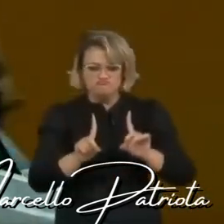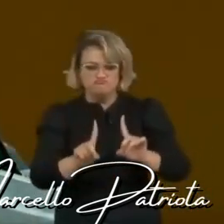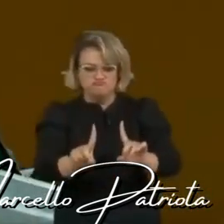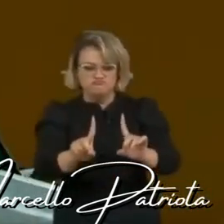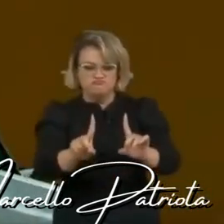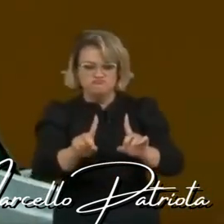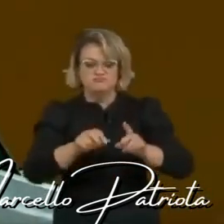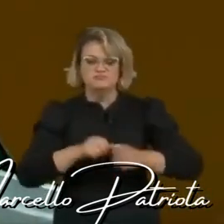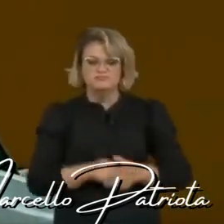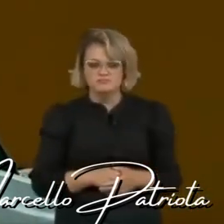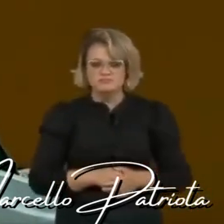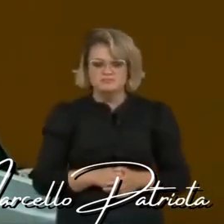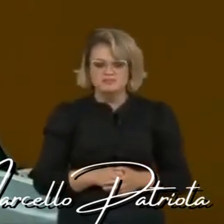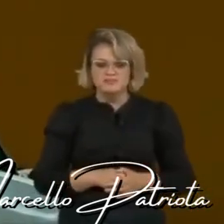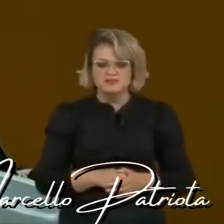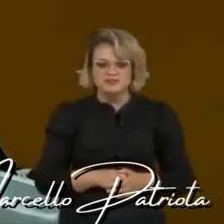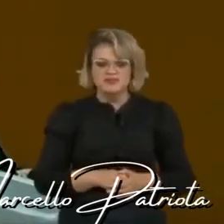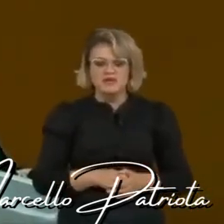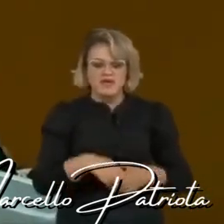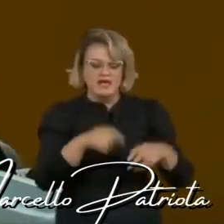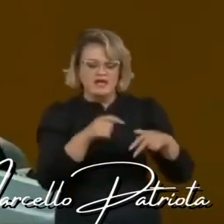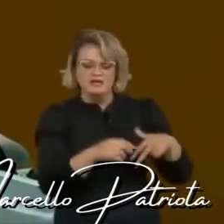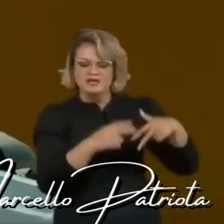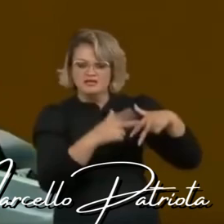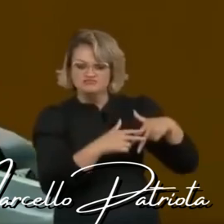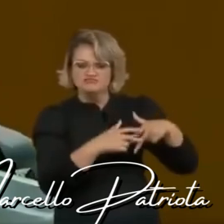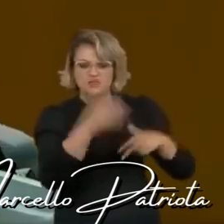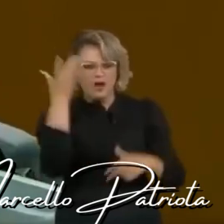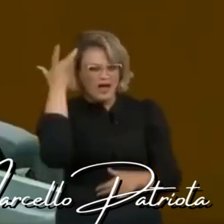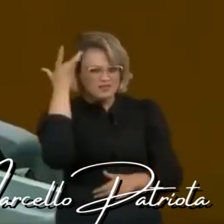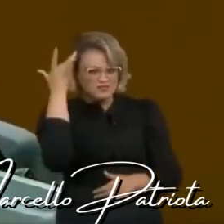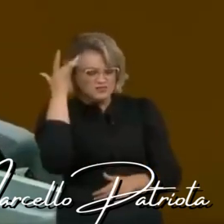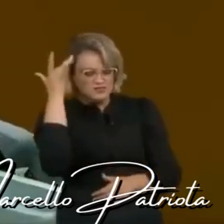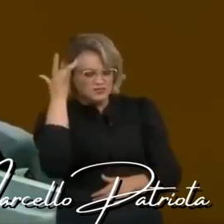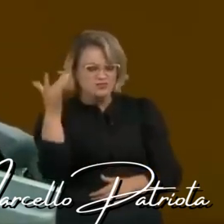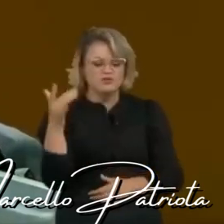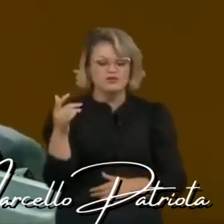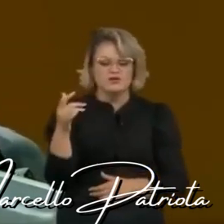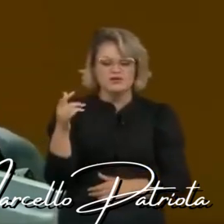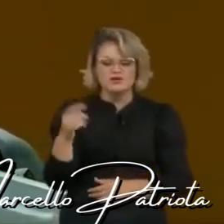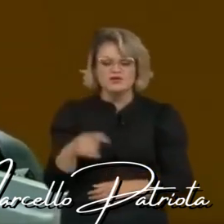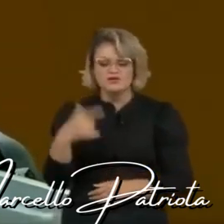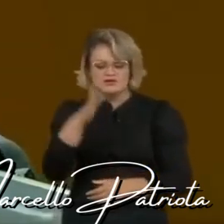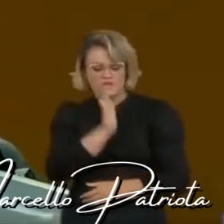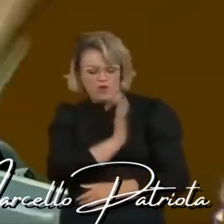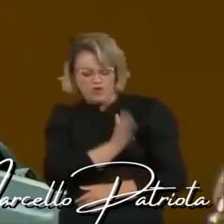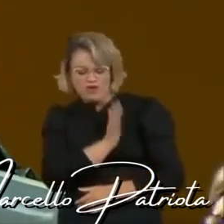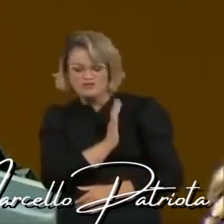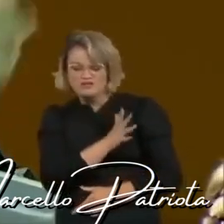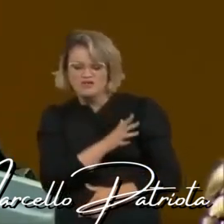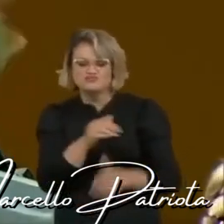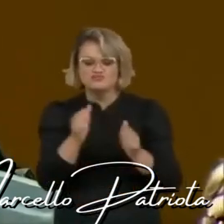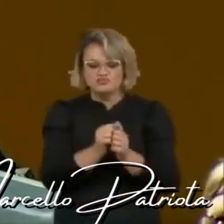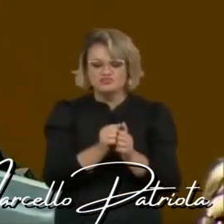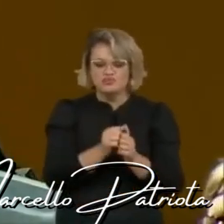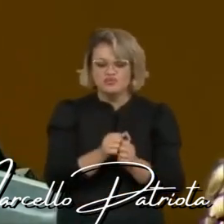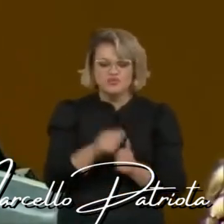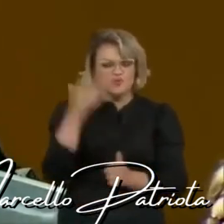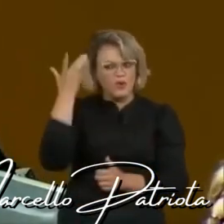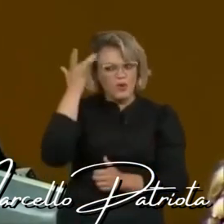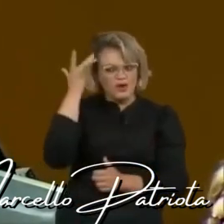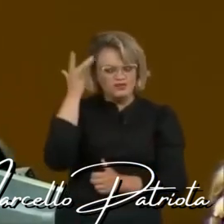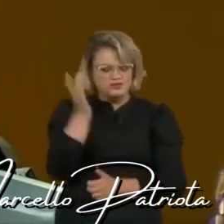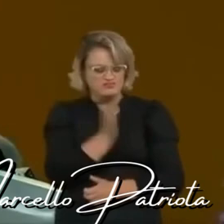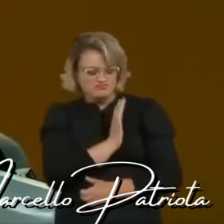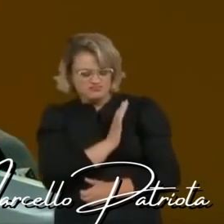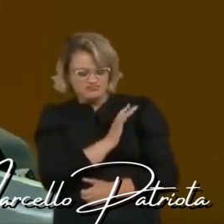os teus braços. Metade é tua razão, metade é teu coração. Ambas